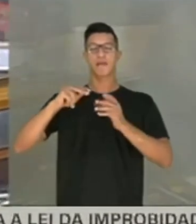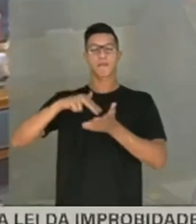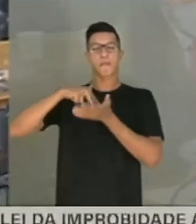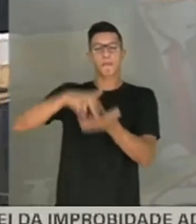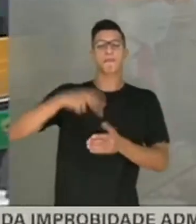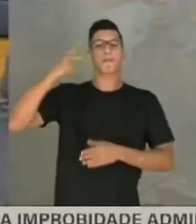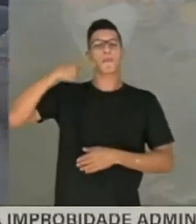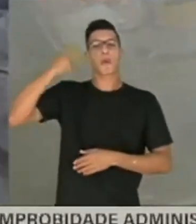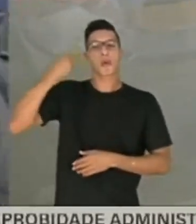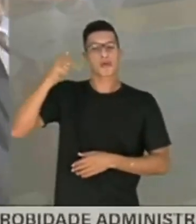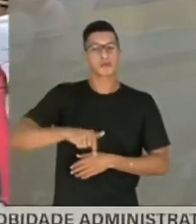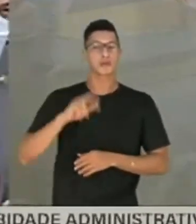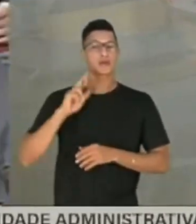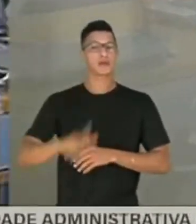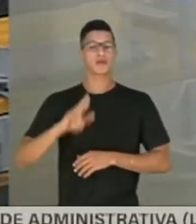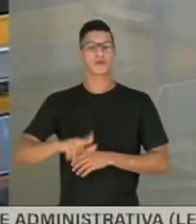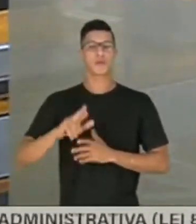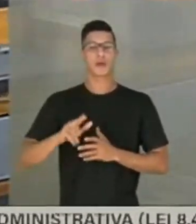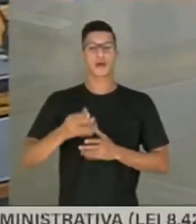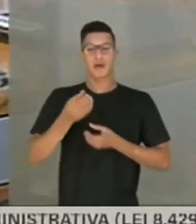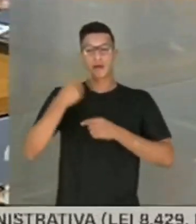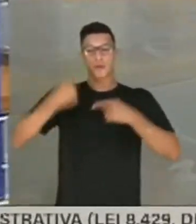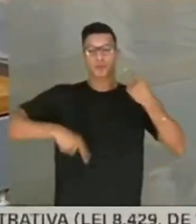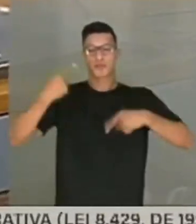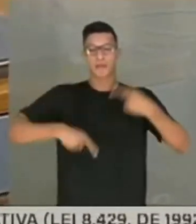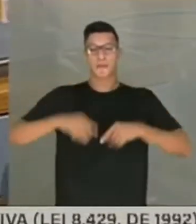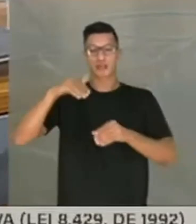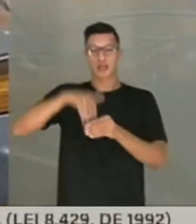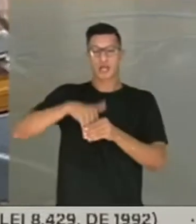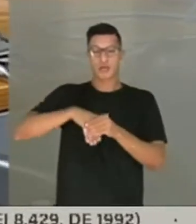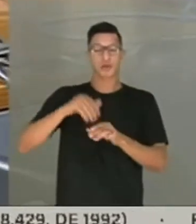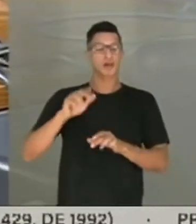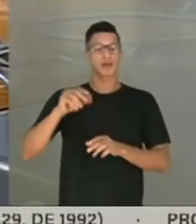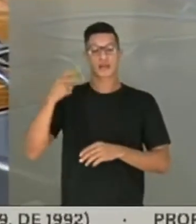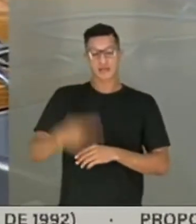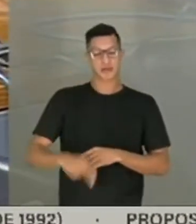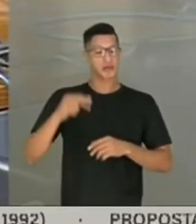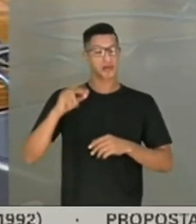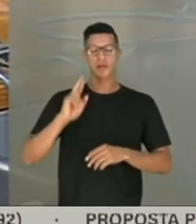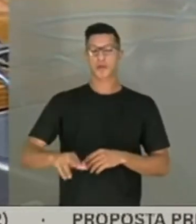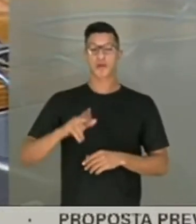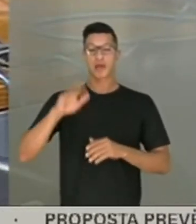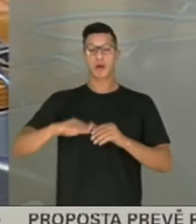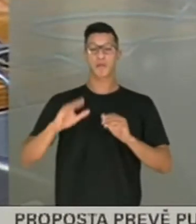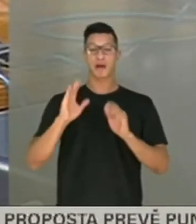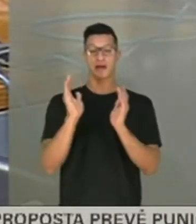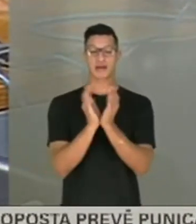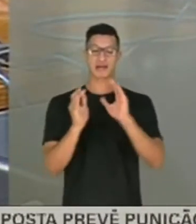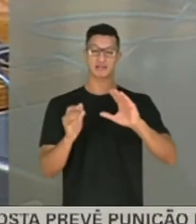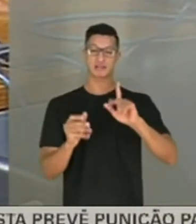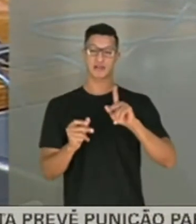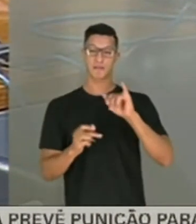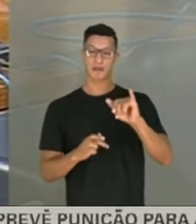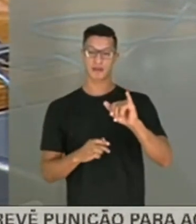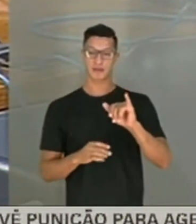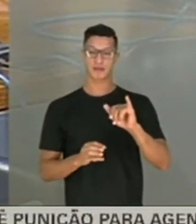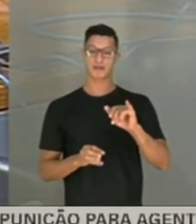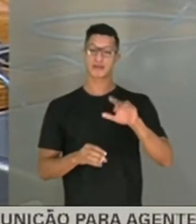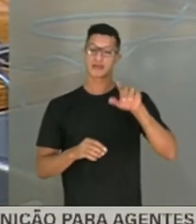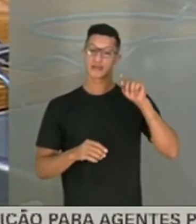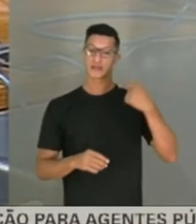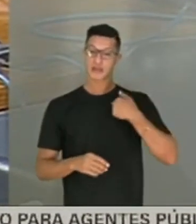é isso daqui não é um debate eleitoral isso daqui é uma comissão parlamentar de inquérito